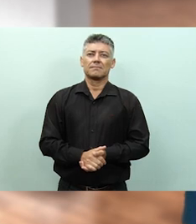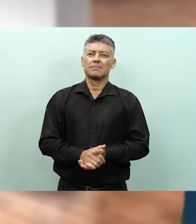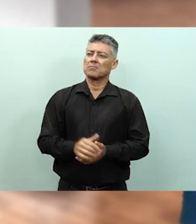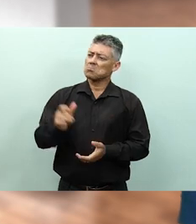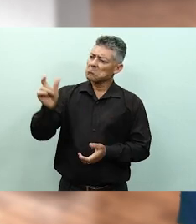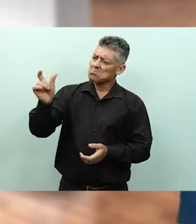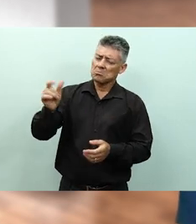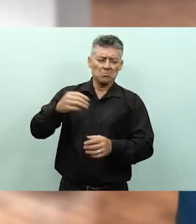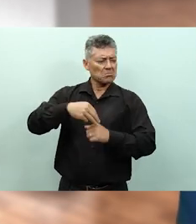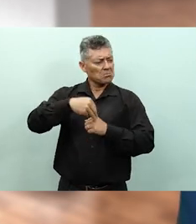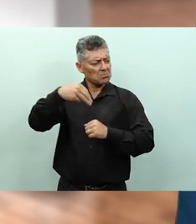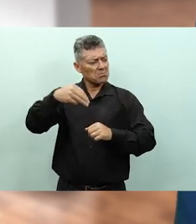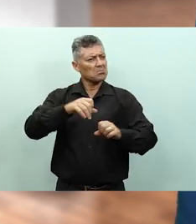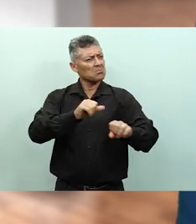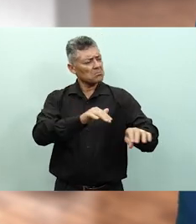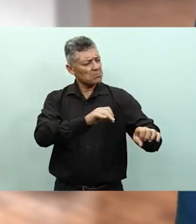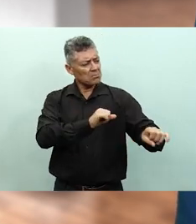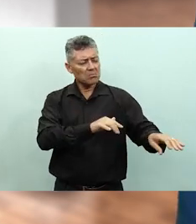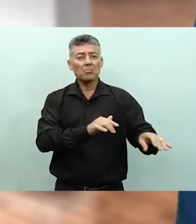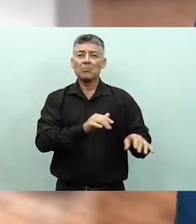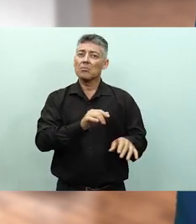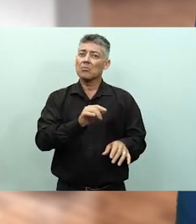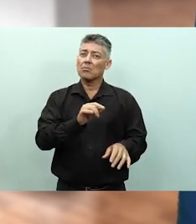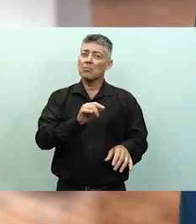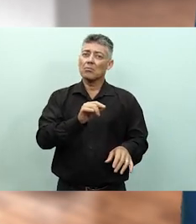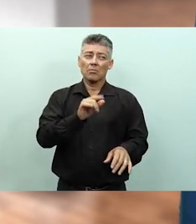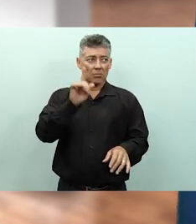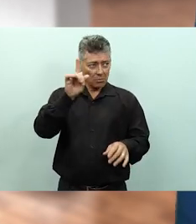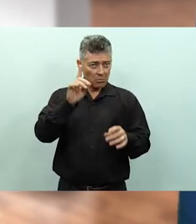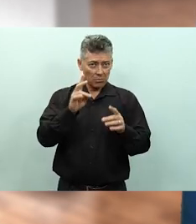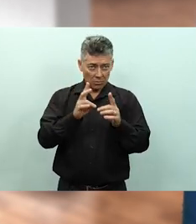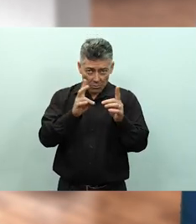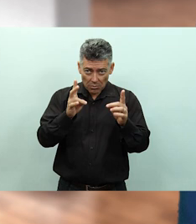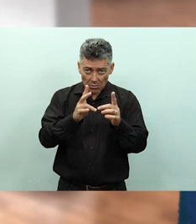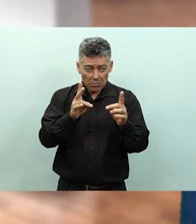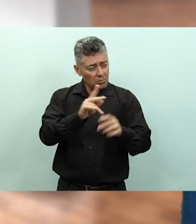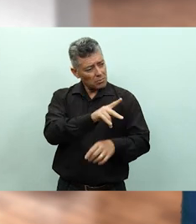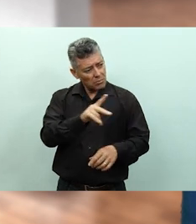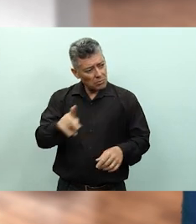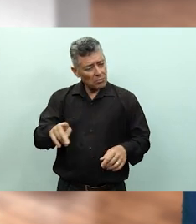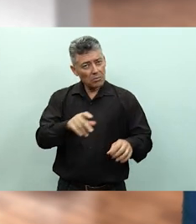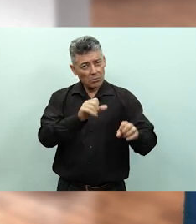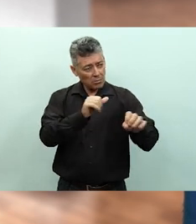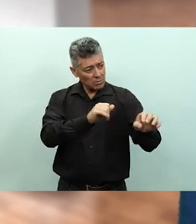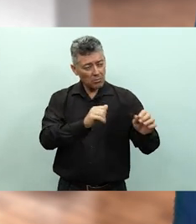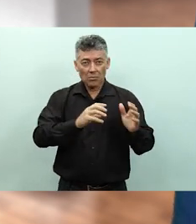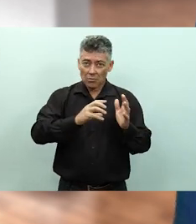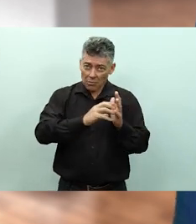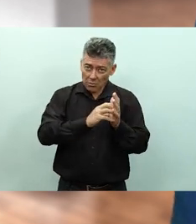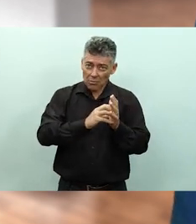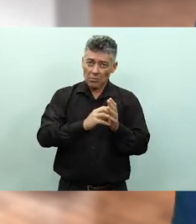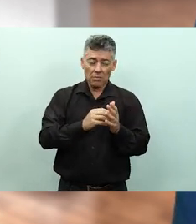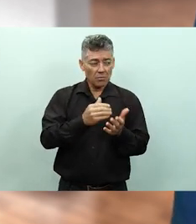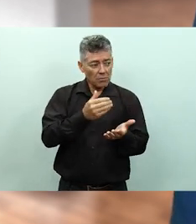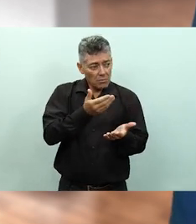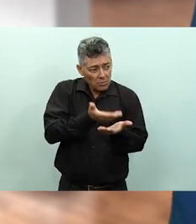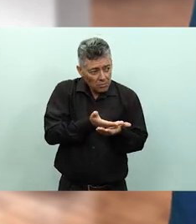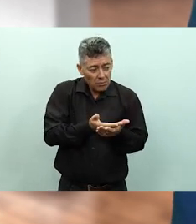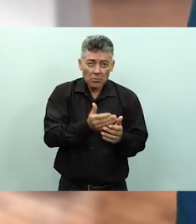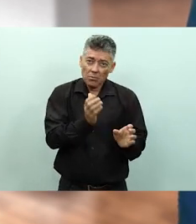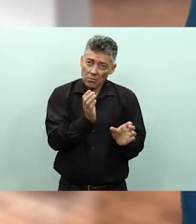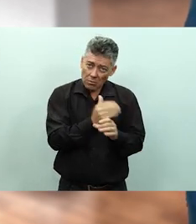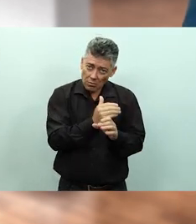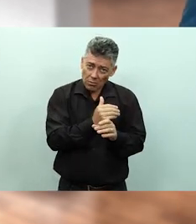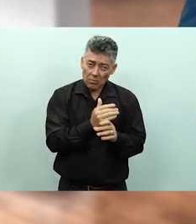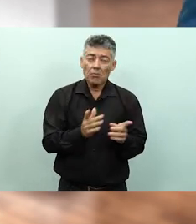Mestre em Educação pela UFRN, Vilma de Faria foi professora do Centro de Educação do Centro de Ciências